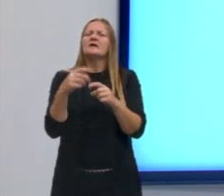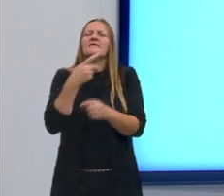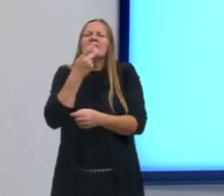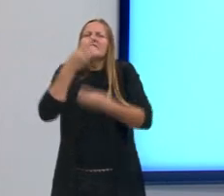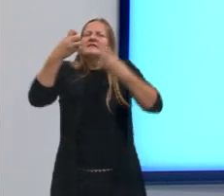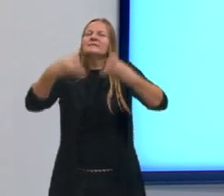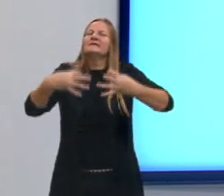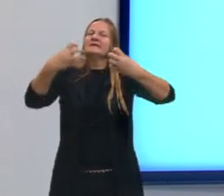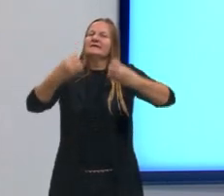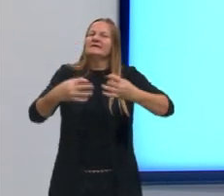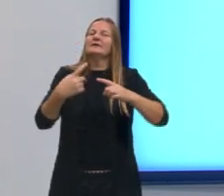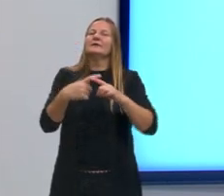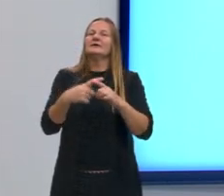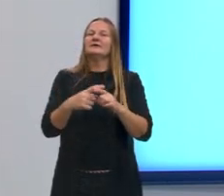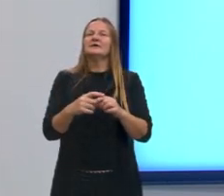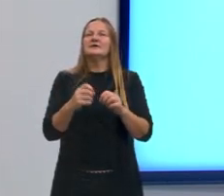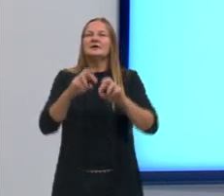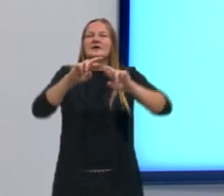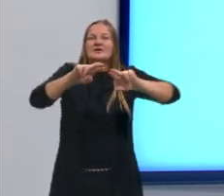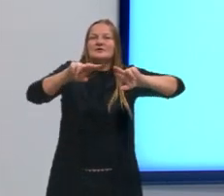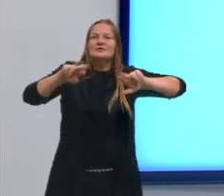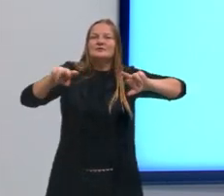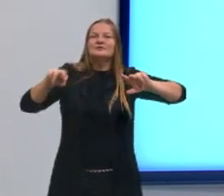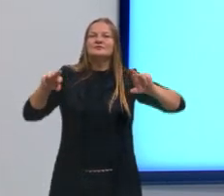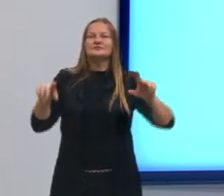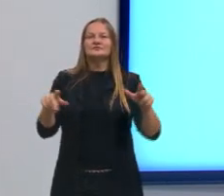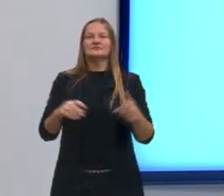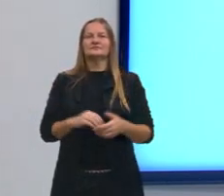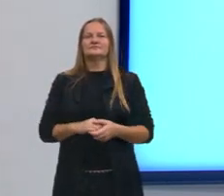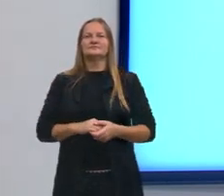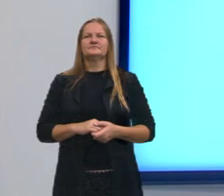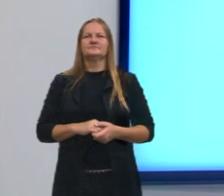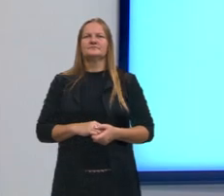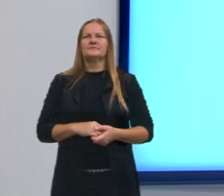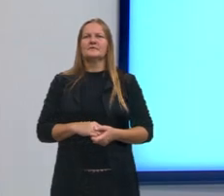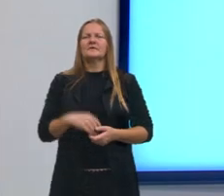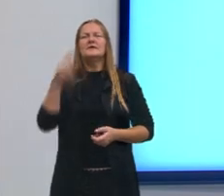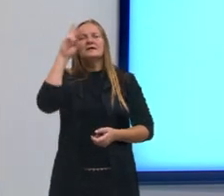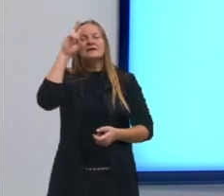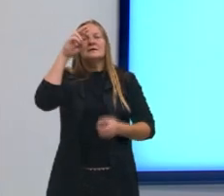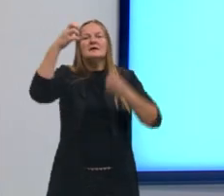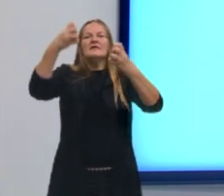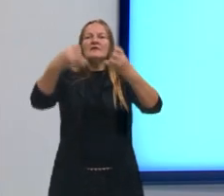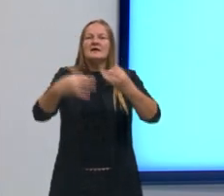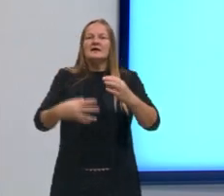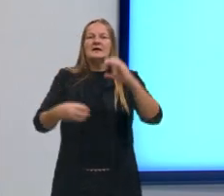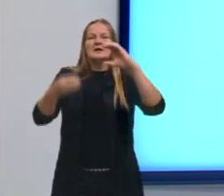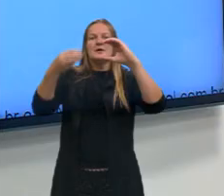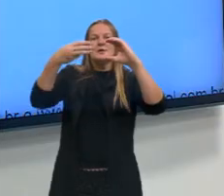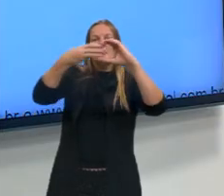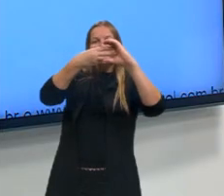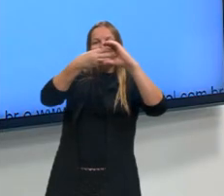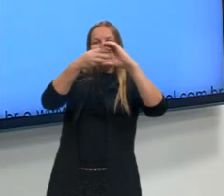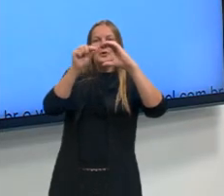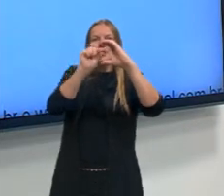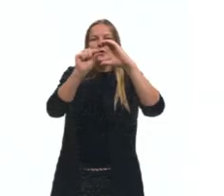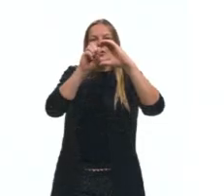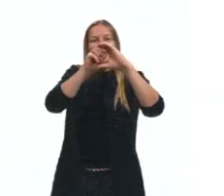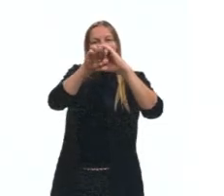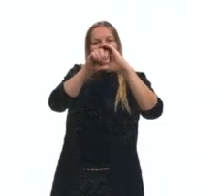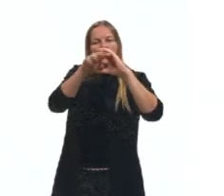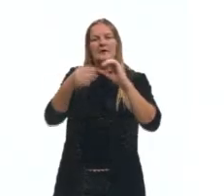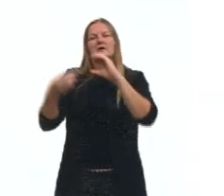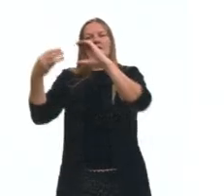para vocês verem as diferenças certinho olha lembra que eu falei de procariontes e eucariontes